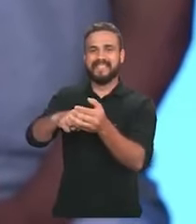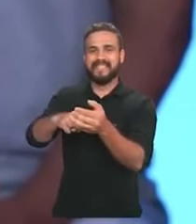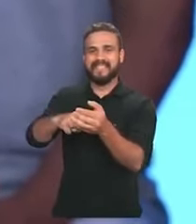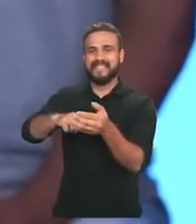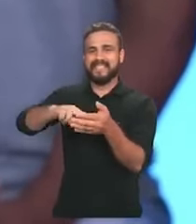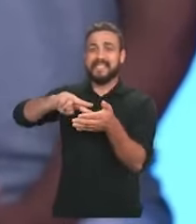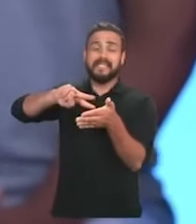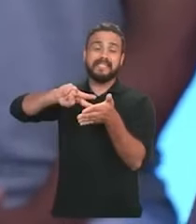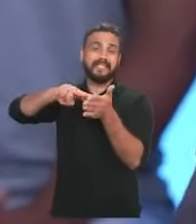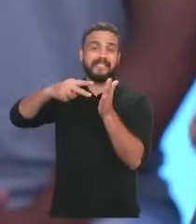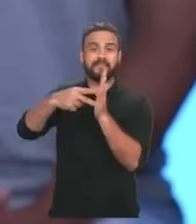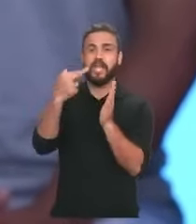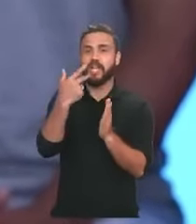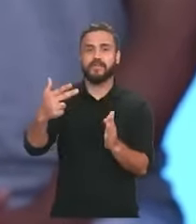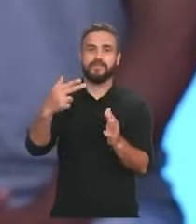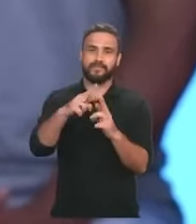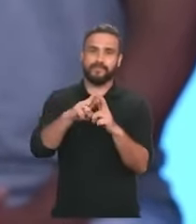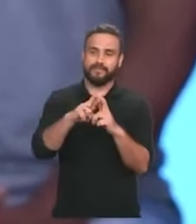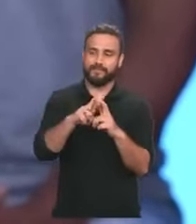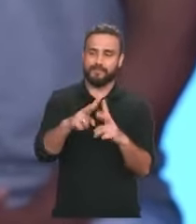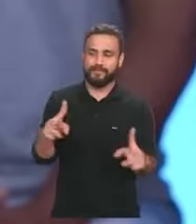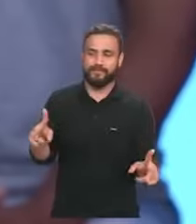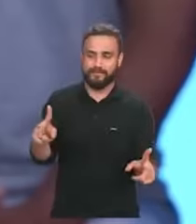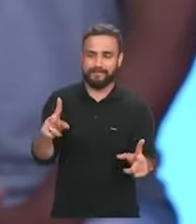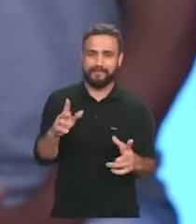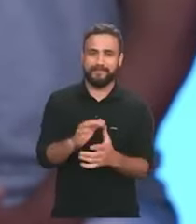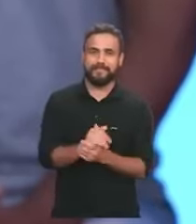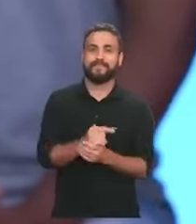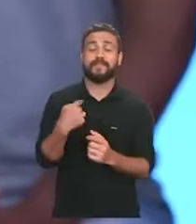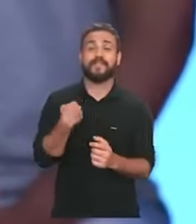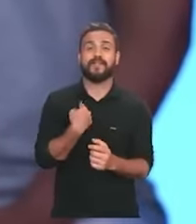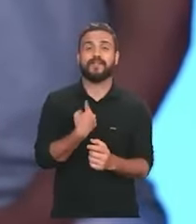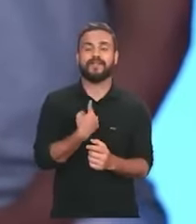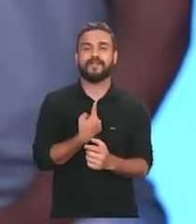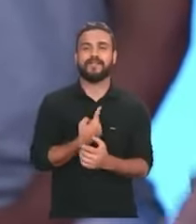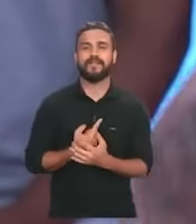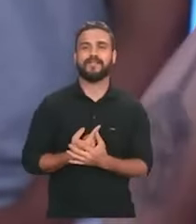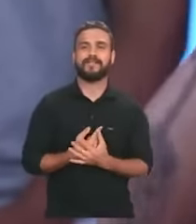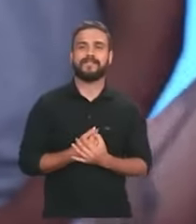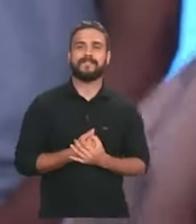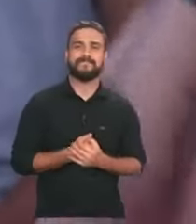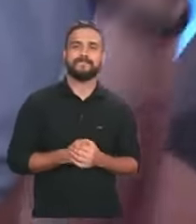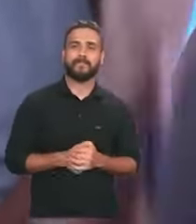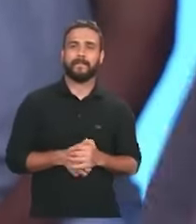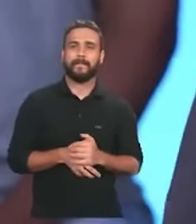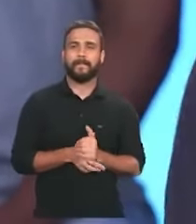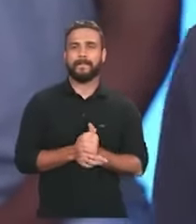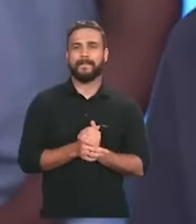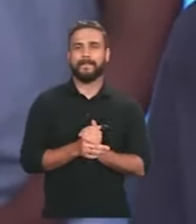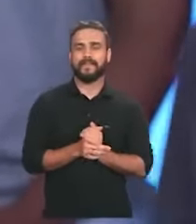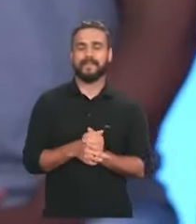criamos o arcebispo. É assim que se fala? Arcebispo?